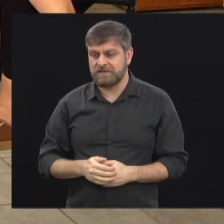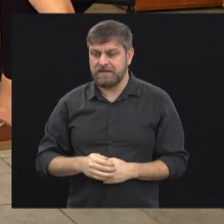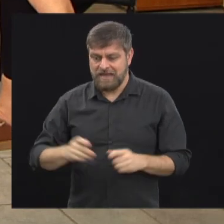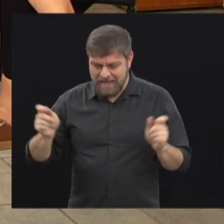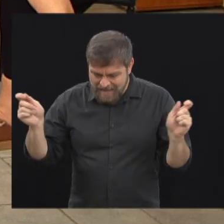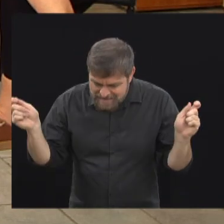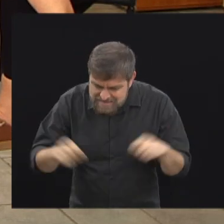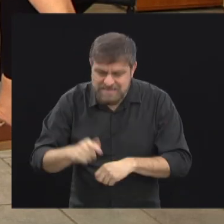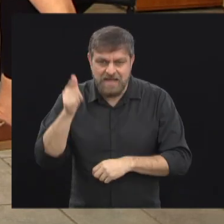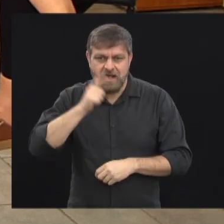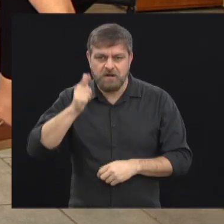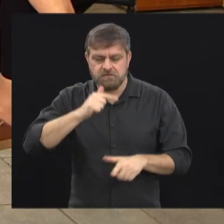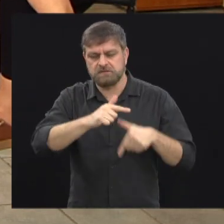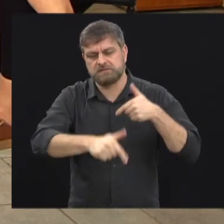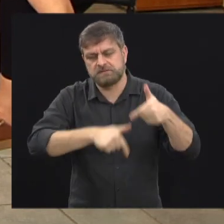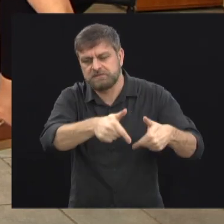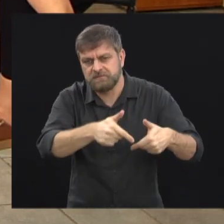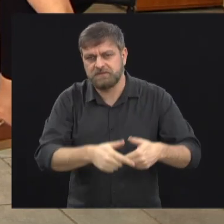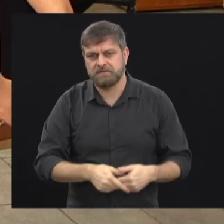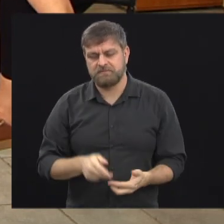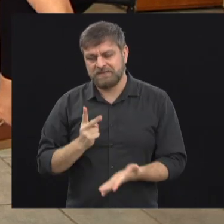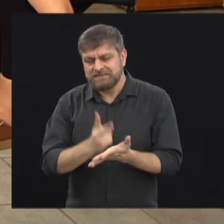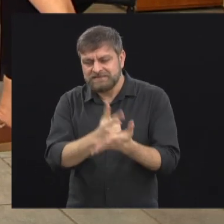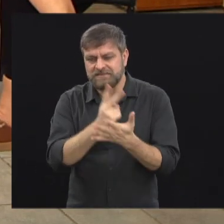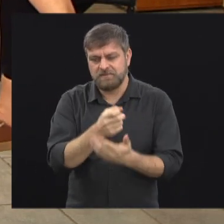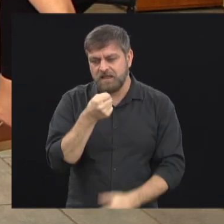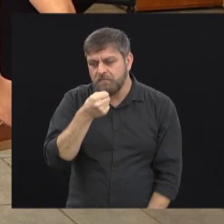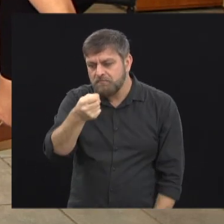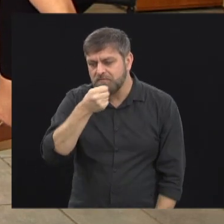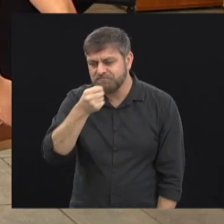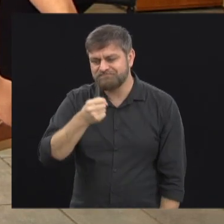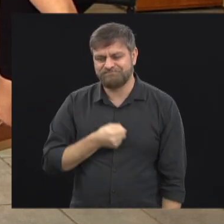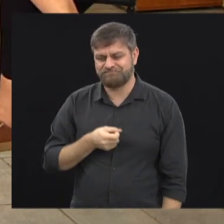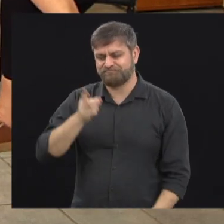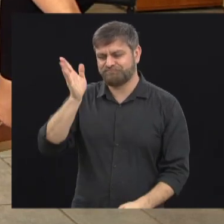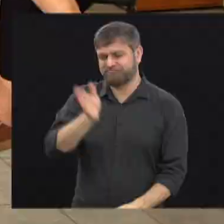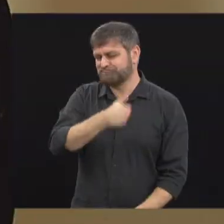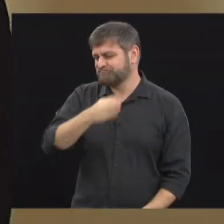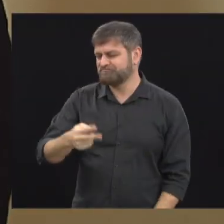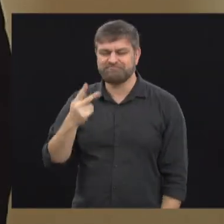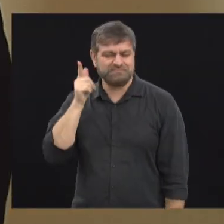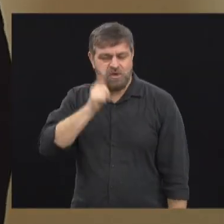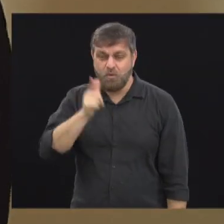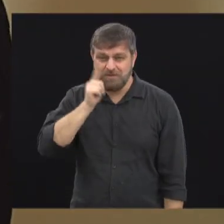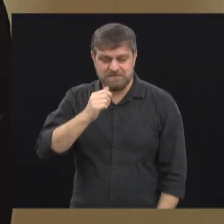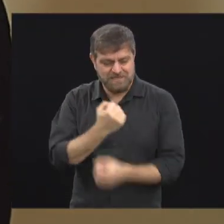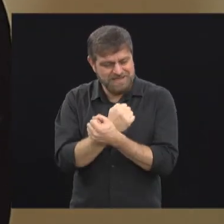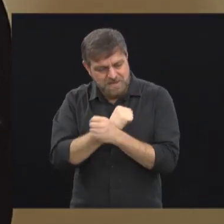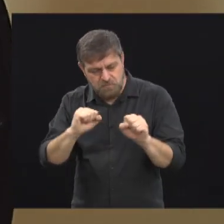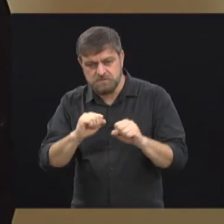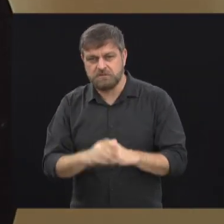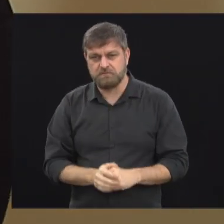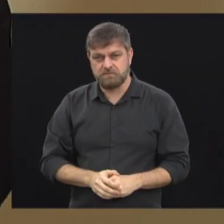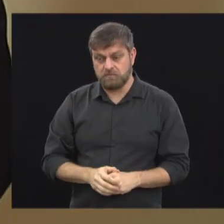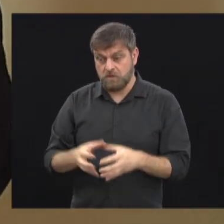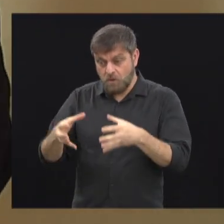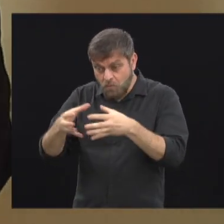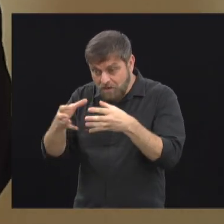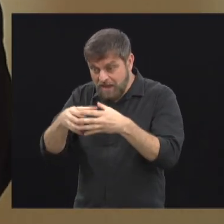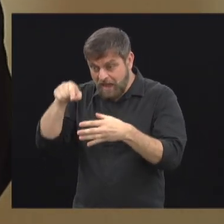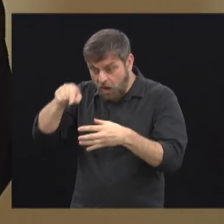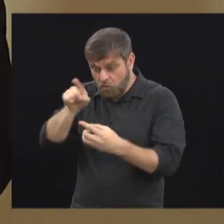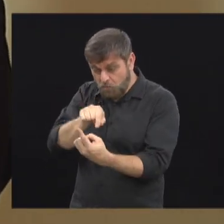de trabalho, mas sempre em alguma situação de entrevista não consegue acessar. Então, o Reabilitar surgiu